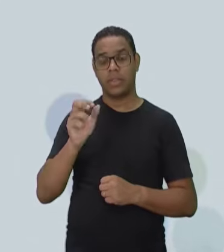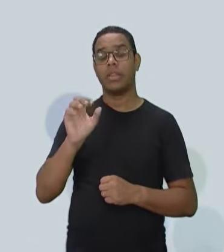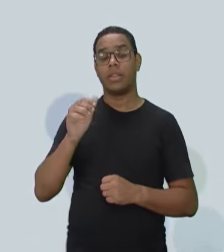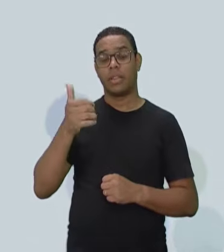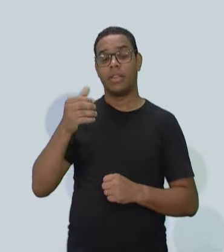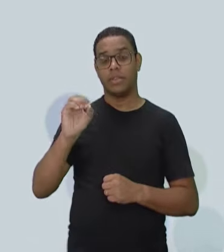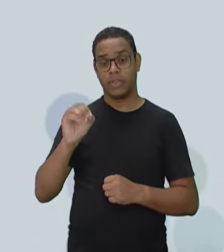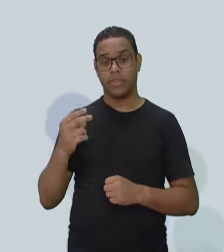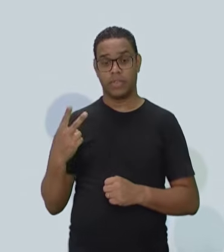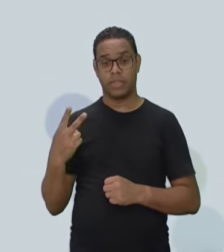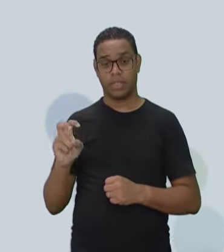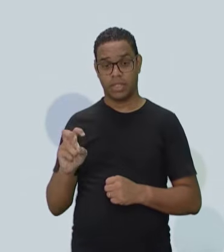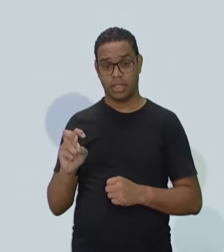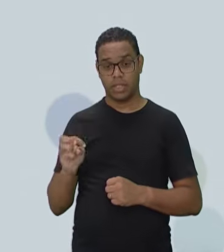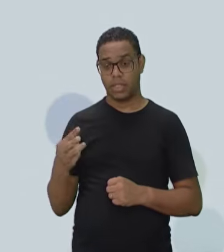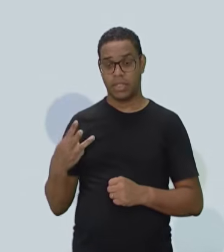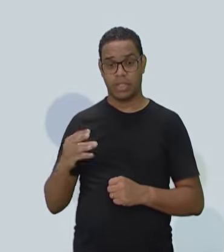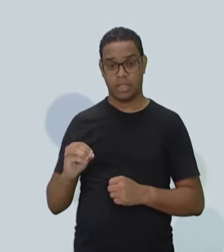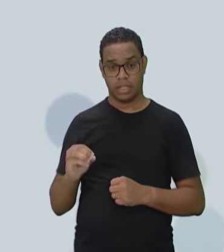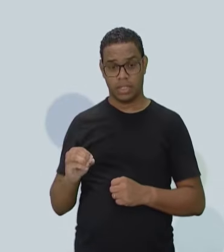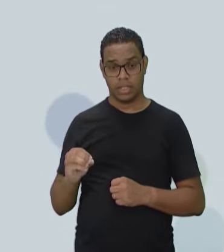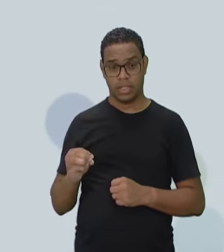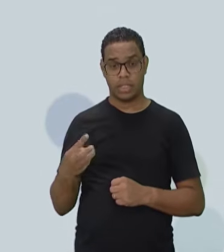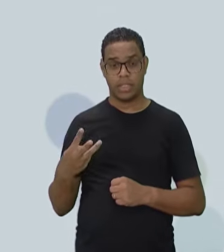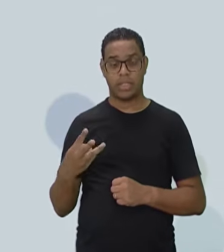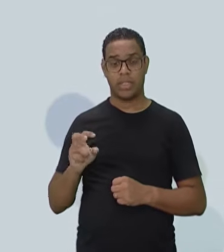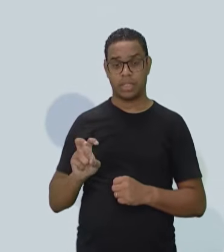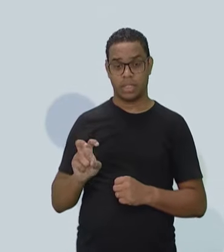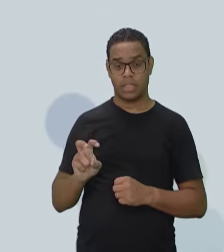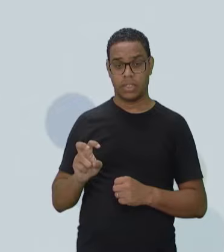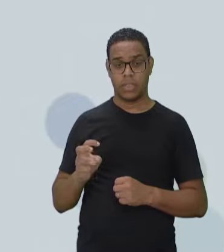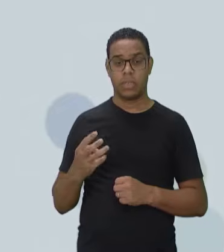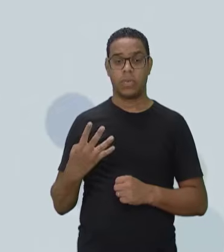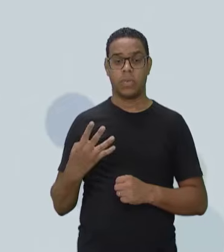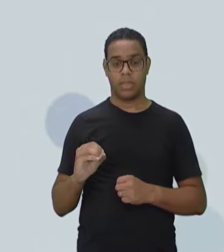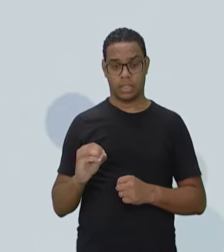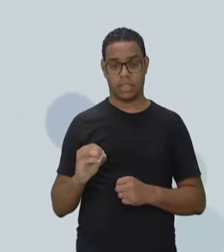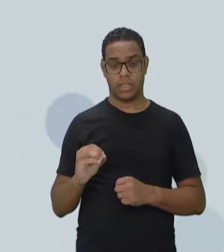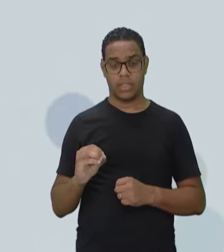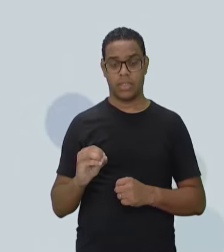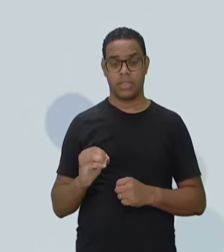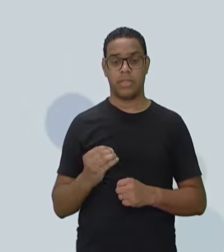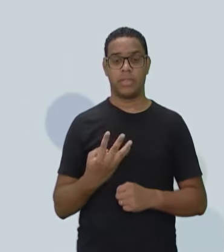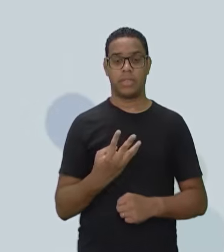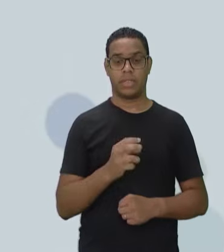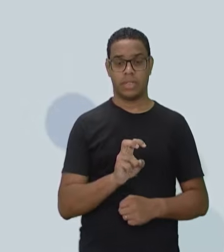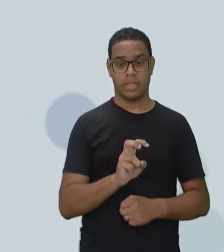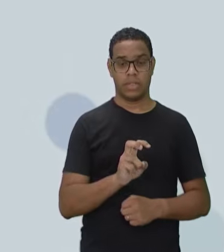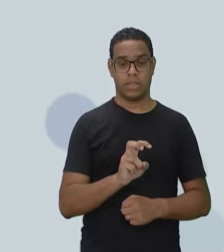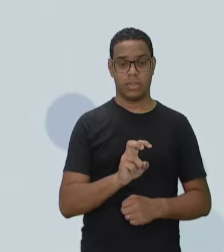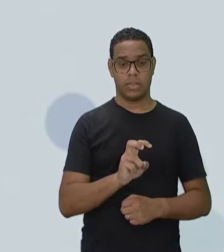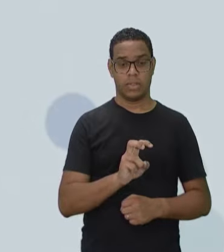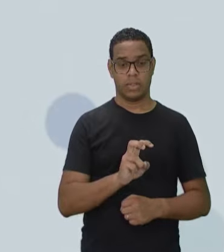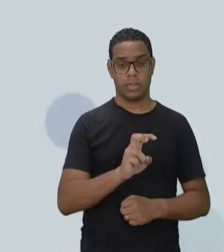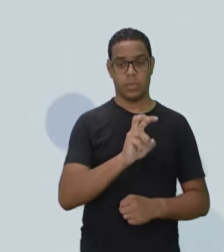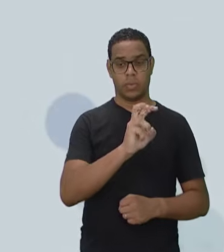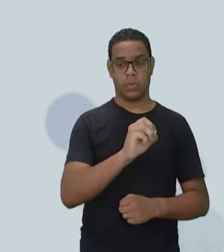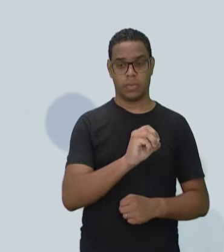20, 25, 30, 35, 40,